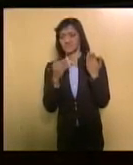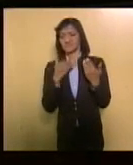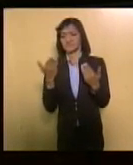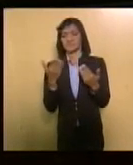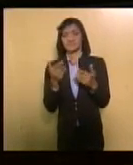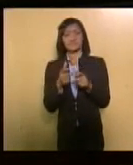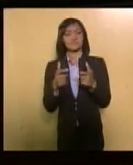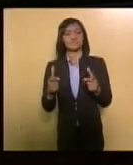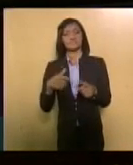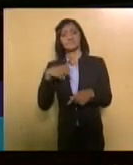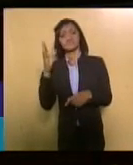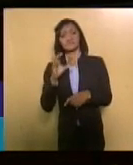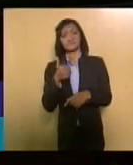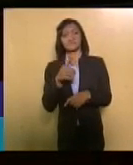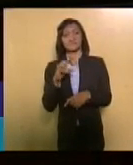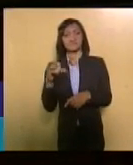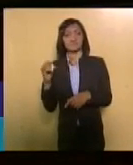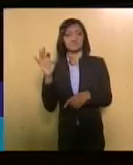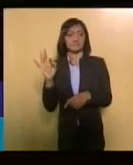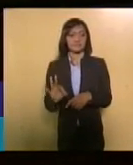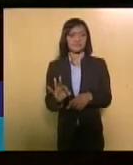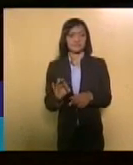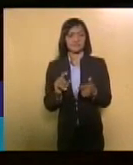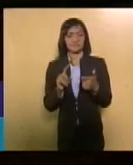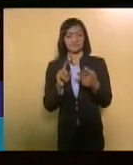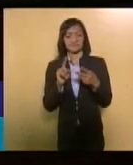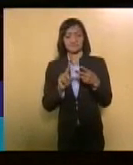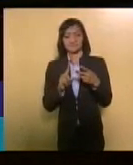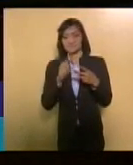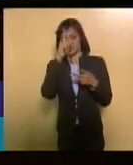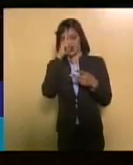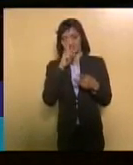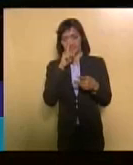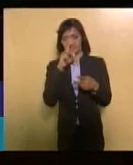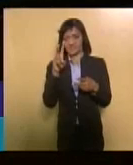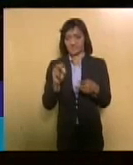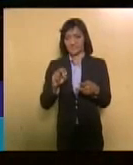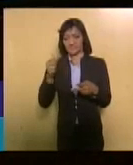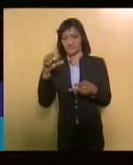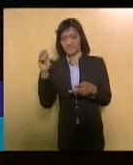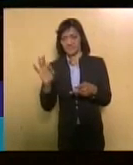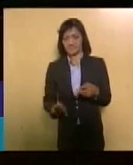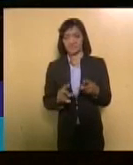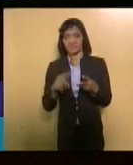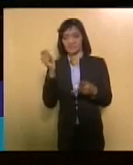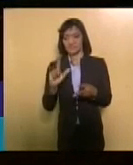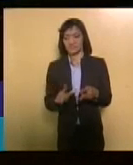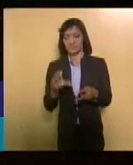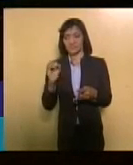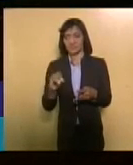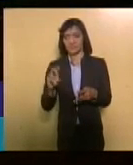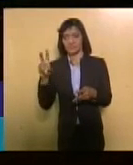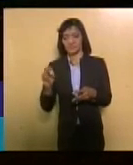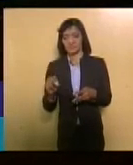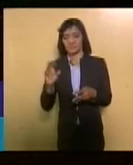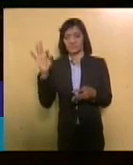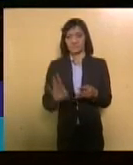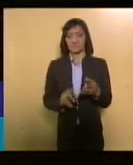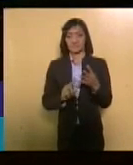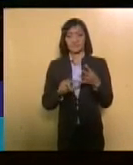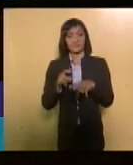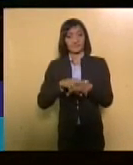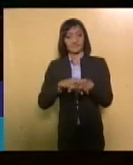aumentando mais de 100% amarelo Entre 50 e 6% azul entre 0 e 50% e verde que diminuir o